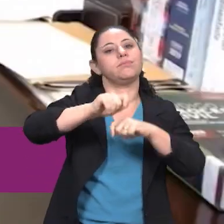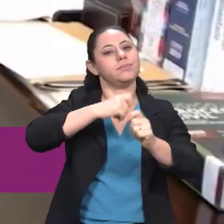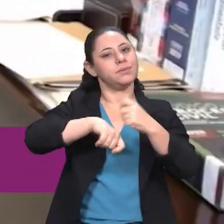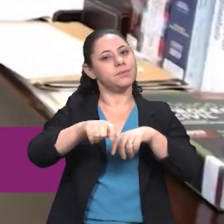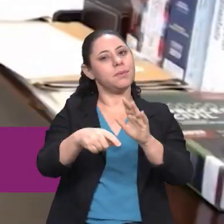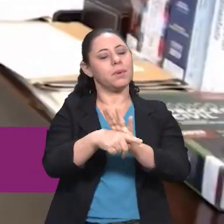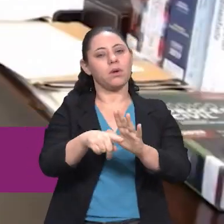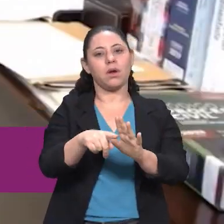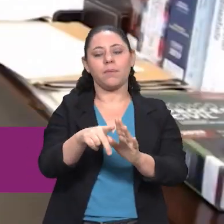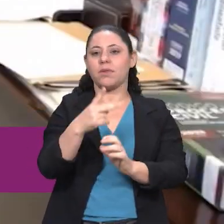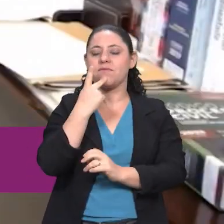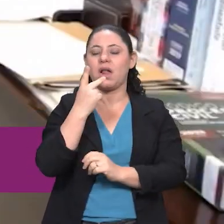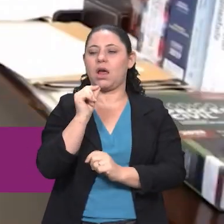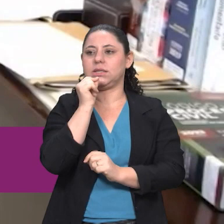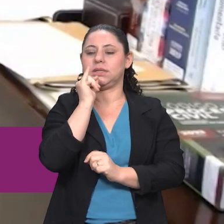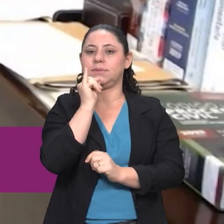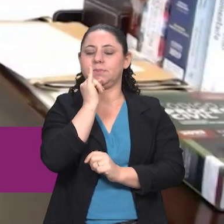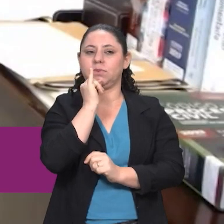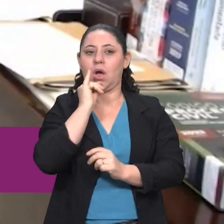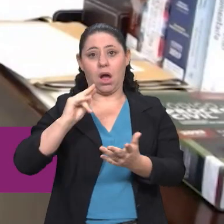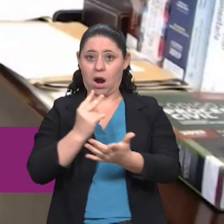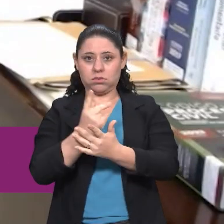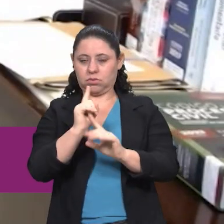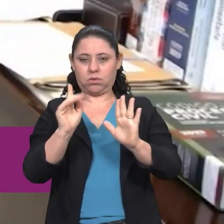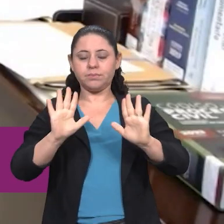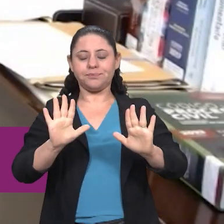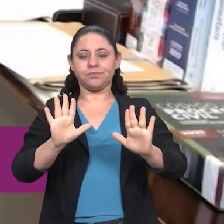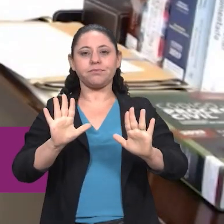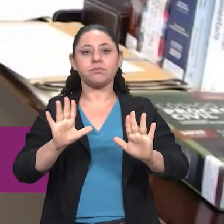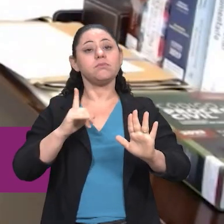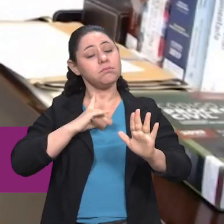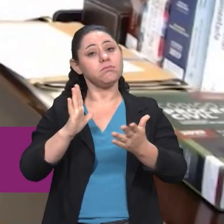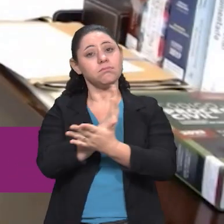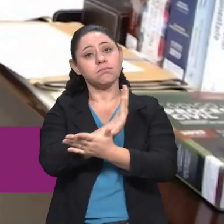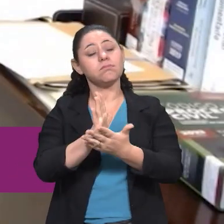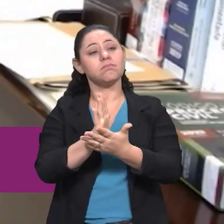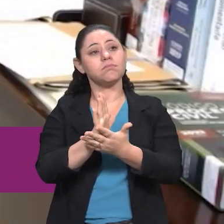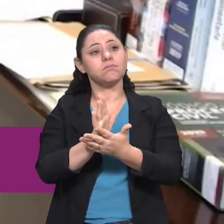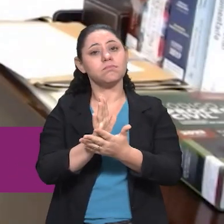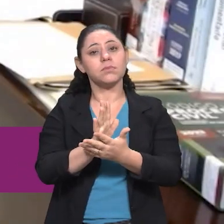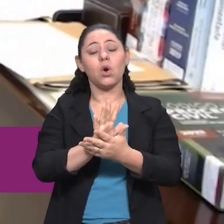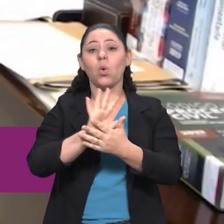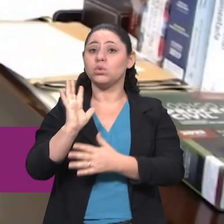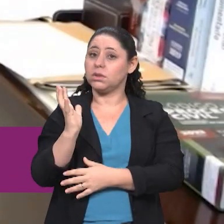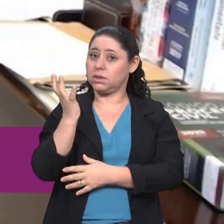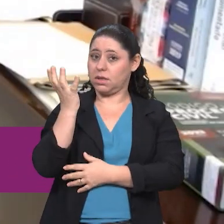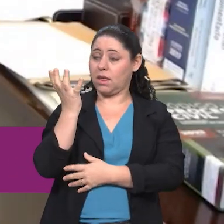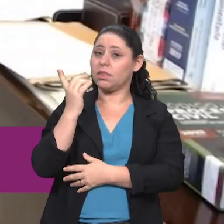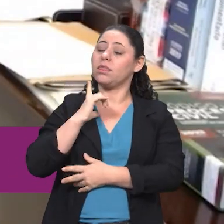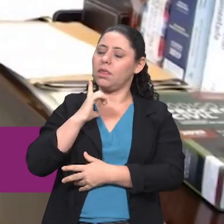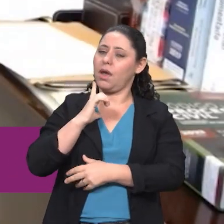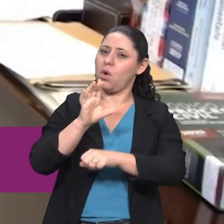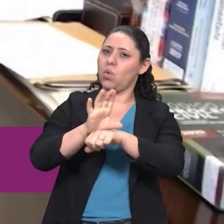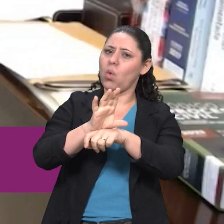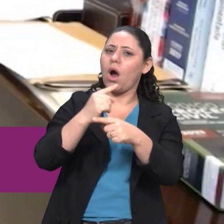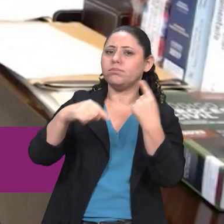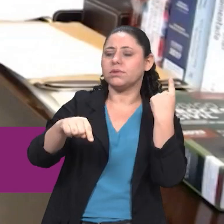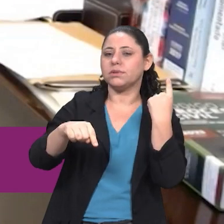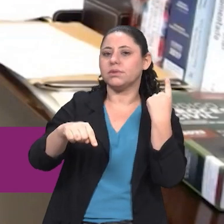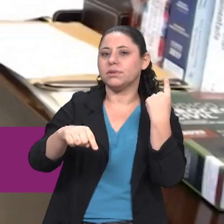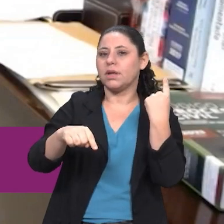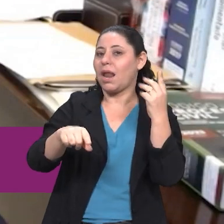Administrativo. Não se quer dizer que isso seja indevido, porque há situações, obviamente, em que há inconstitucionalidades, em que